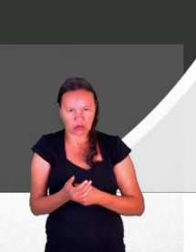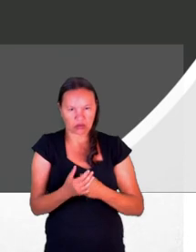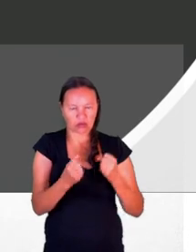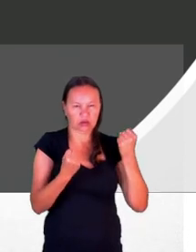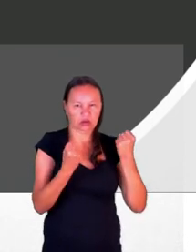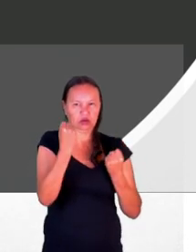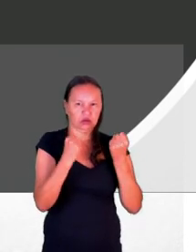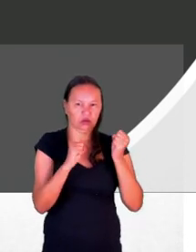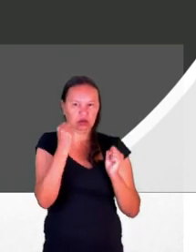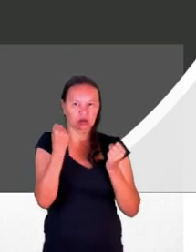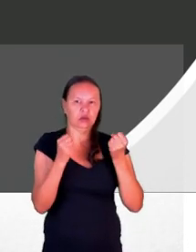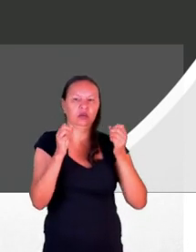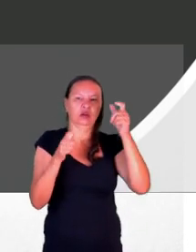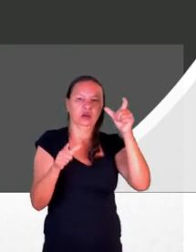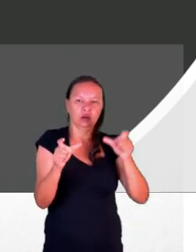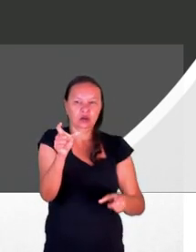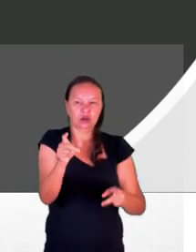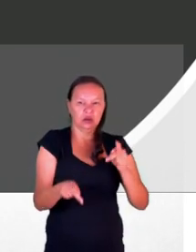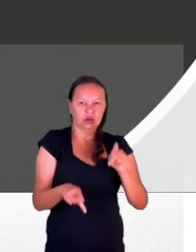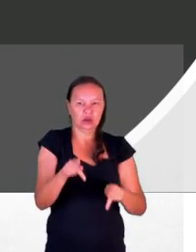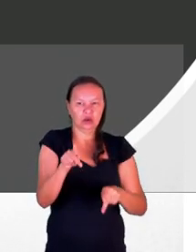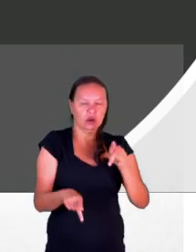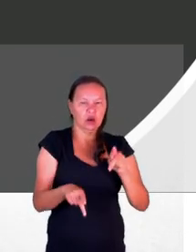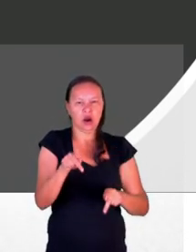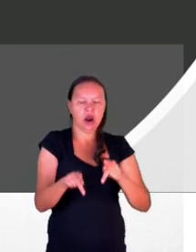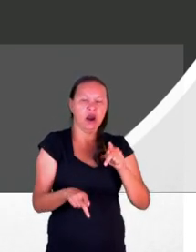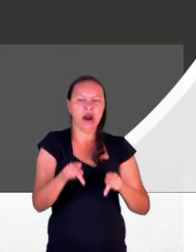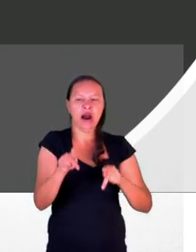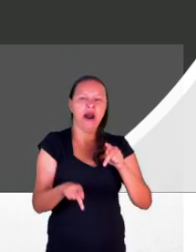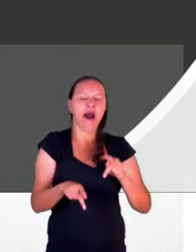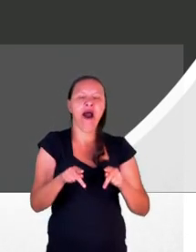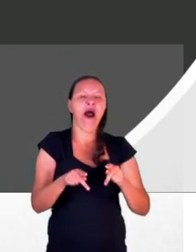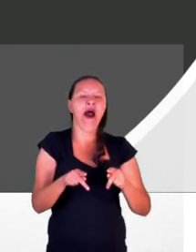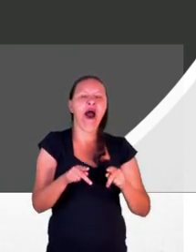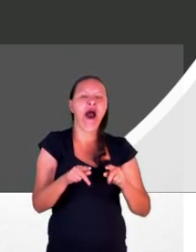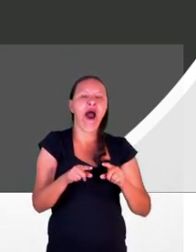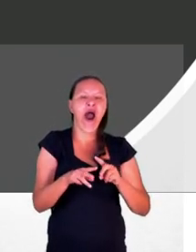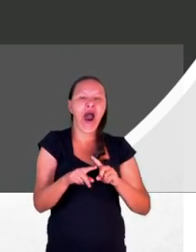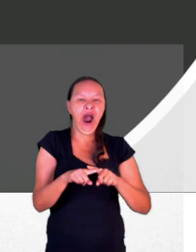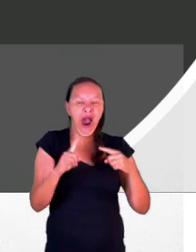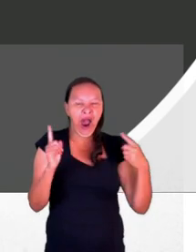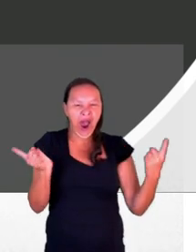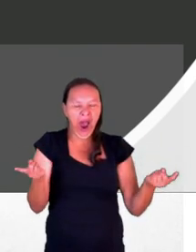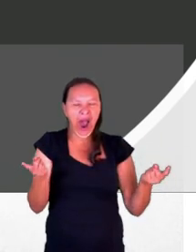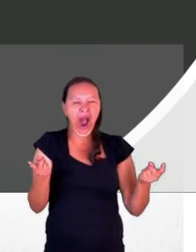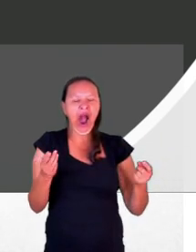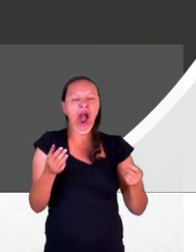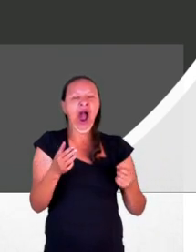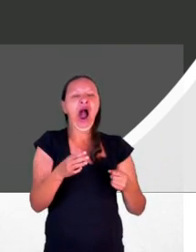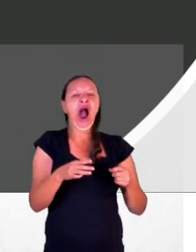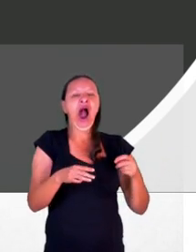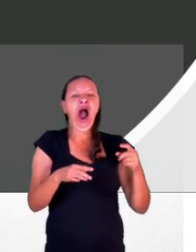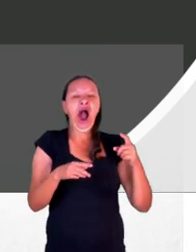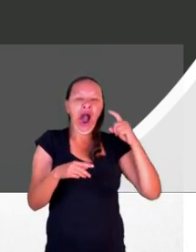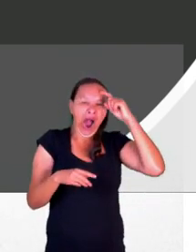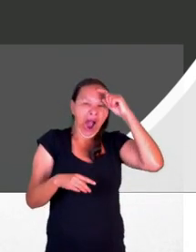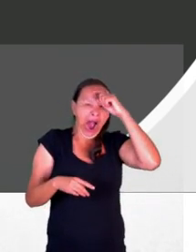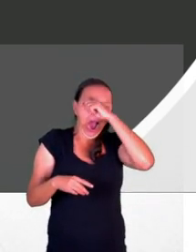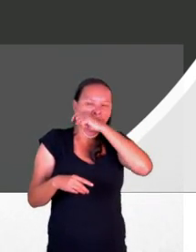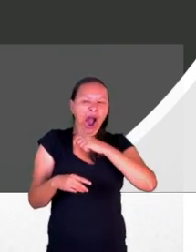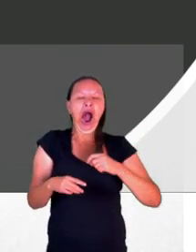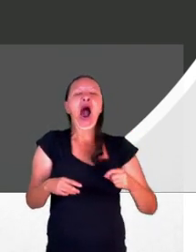ou indivíduos não privem outros indivíduos de seu acesso à Alimentação adequada ou aos